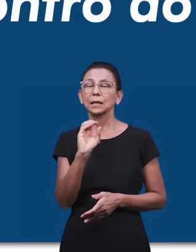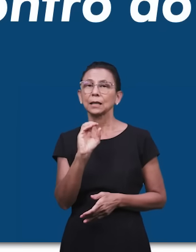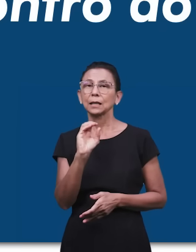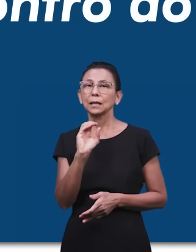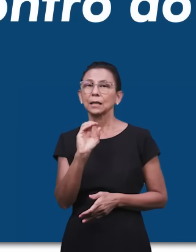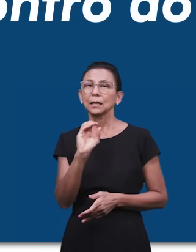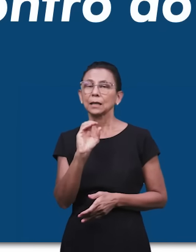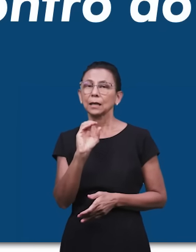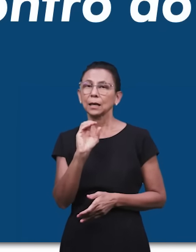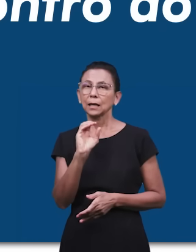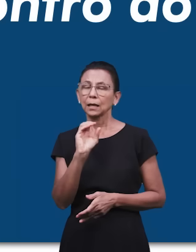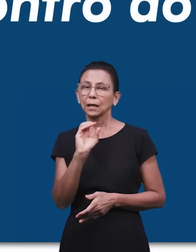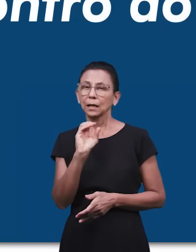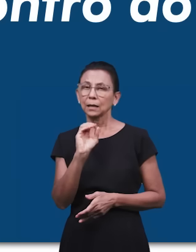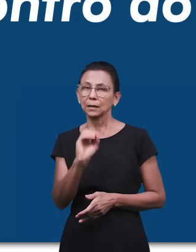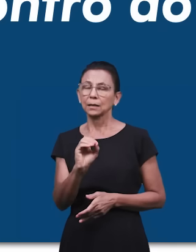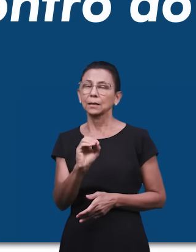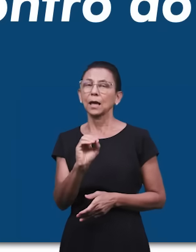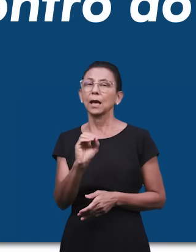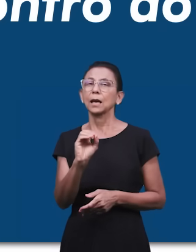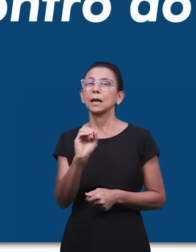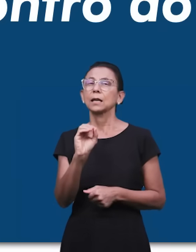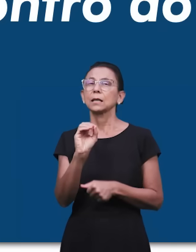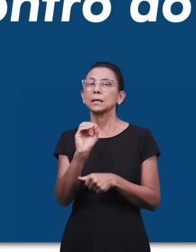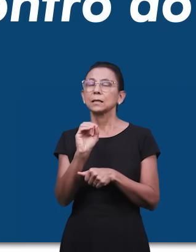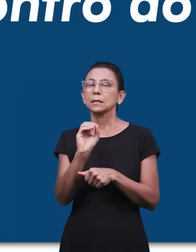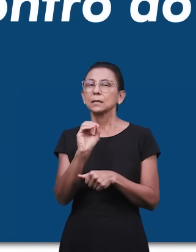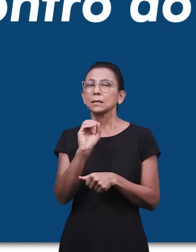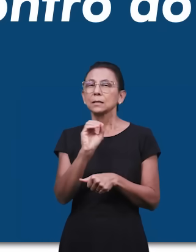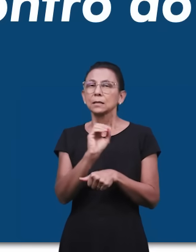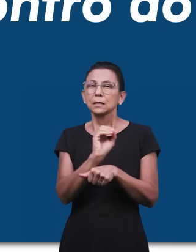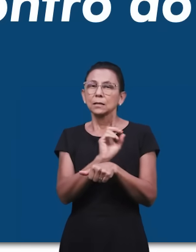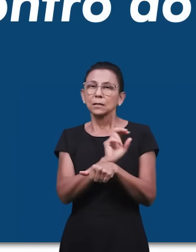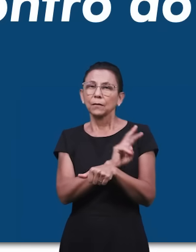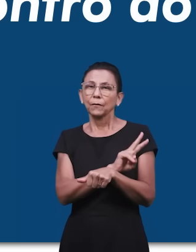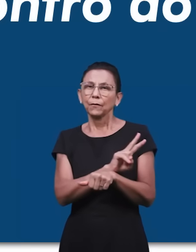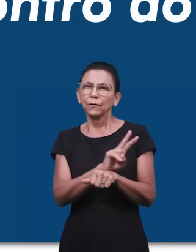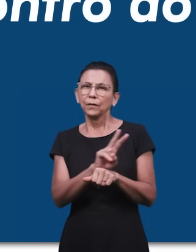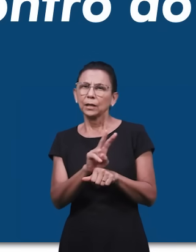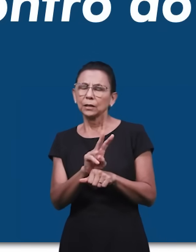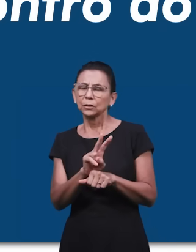lâmpadas, saíram ao encontro do esposo.